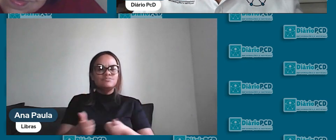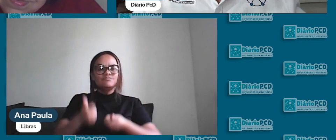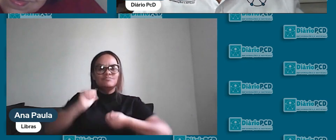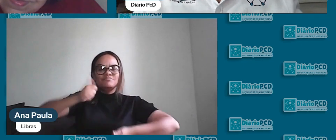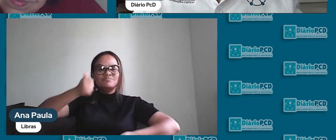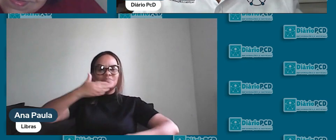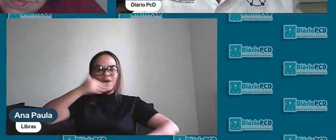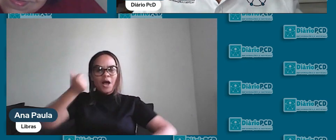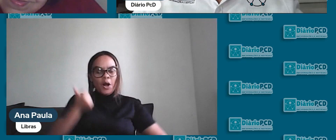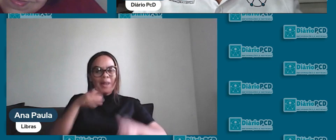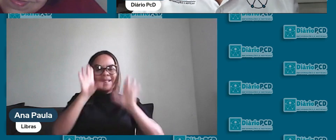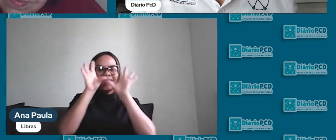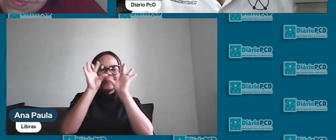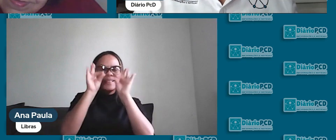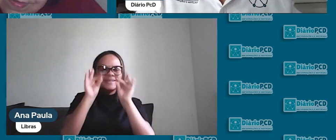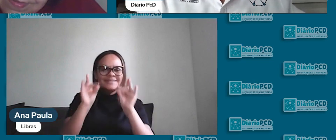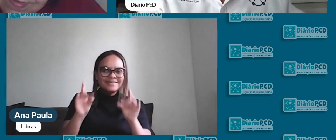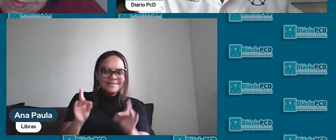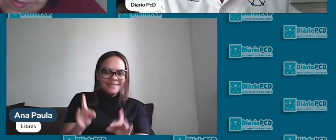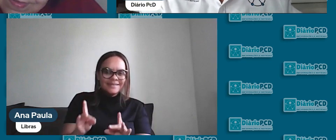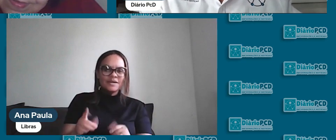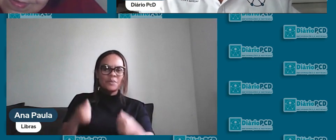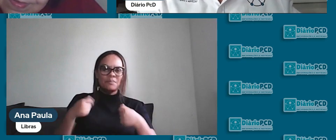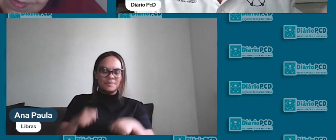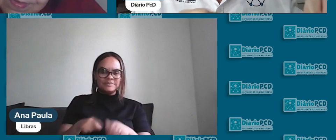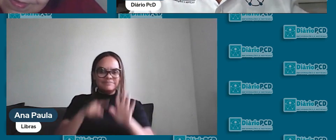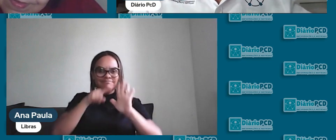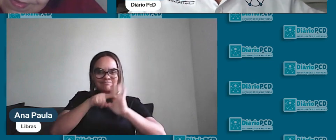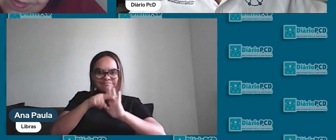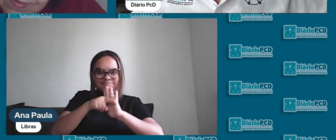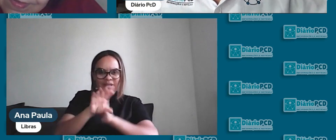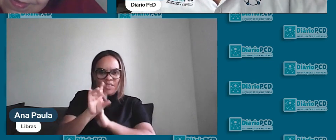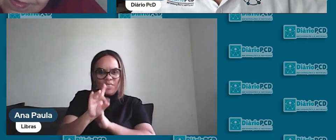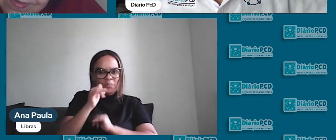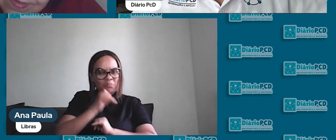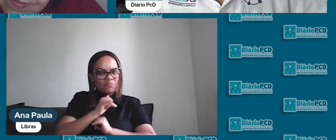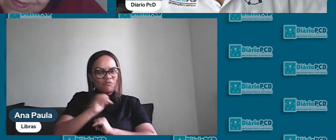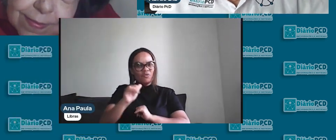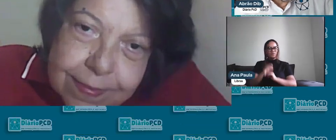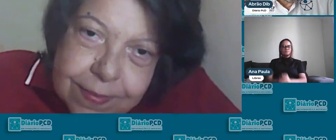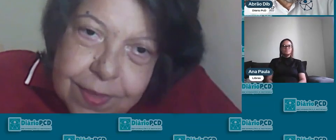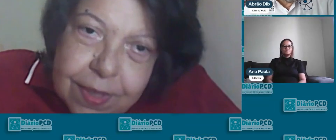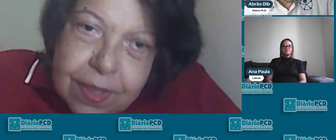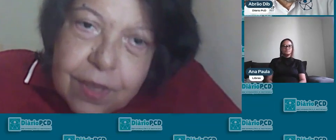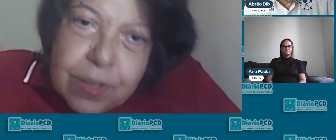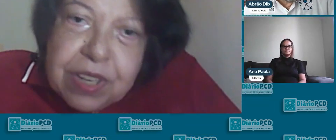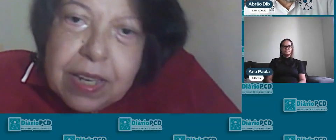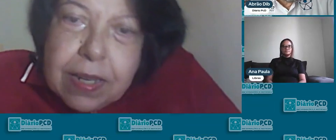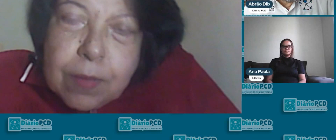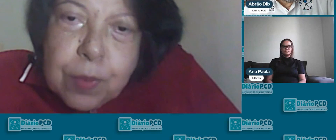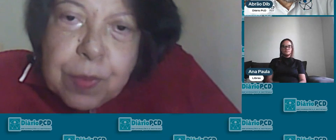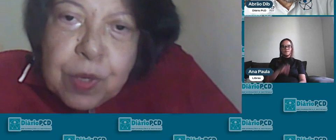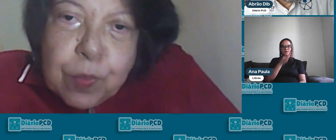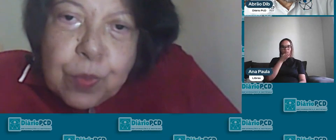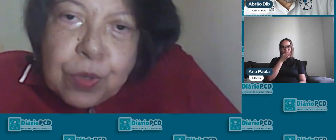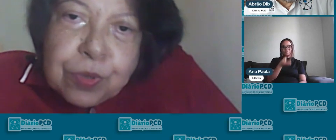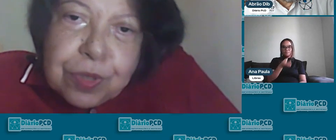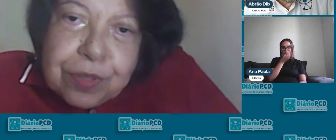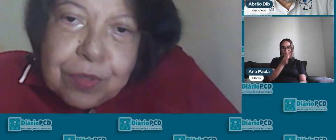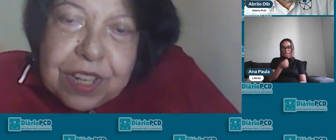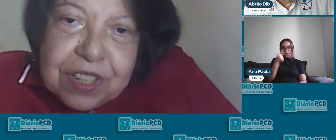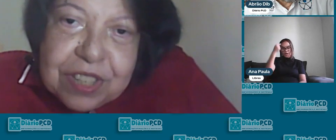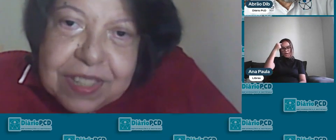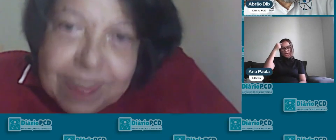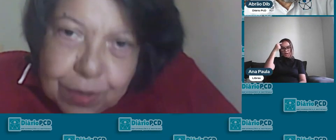muito mais criteriosa do que só a estatística do que foi divulgado, doutora? Eu acho que o primeiro ponto